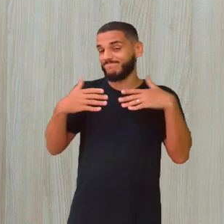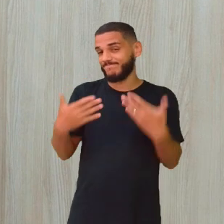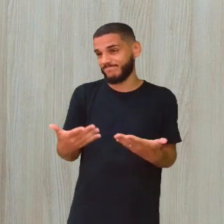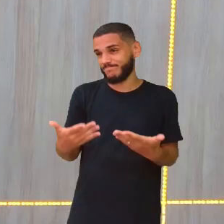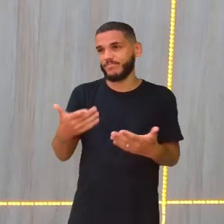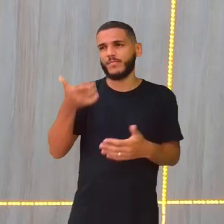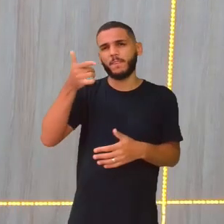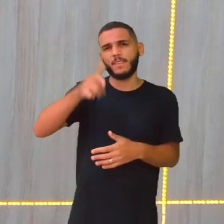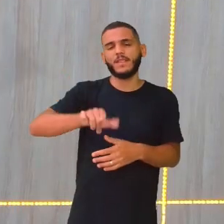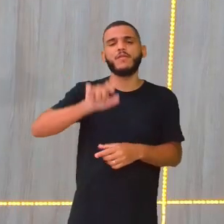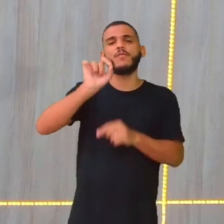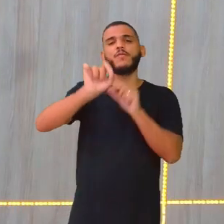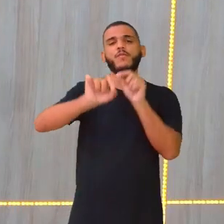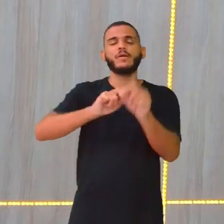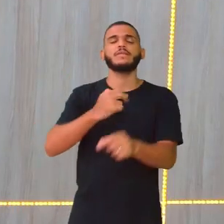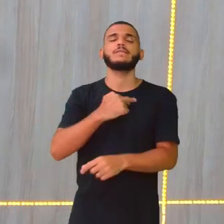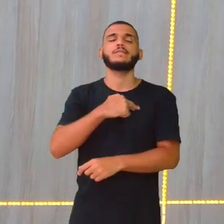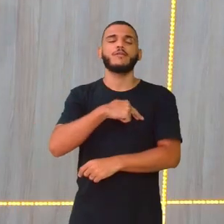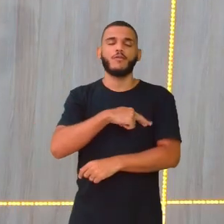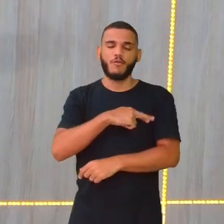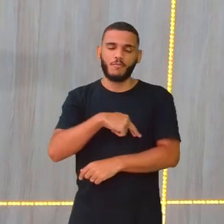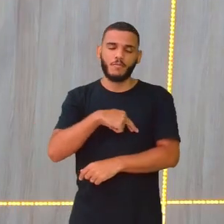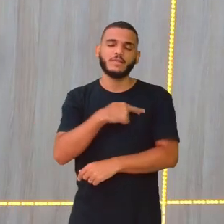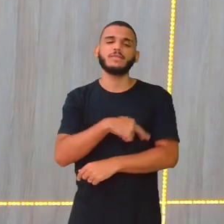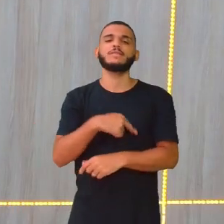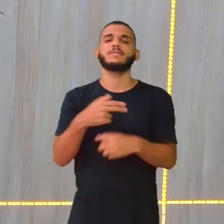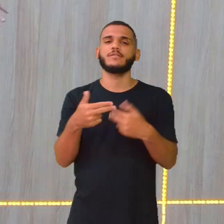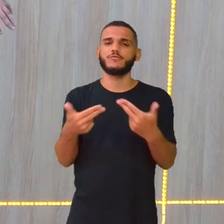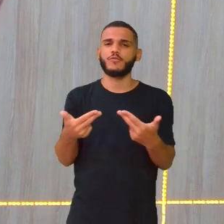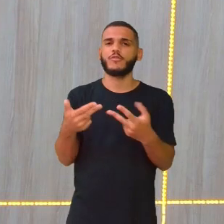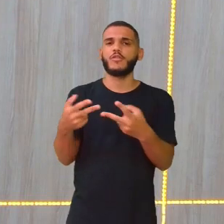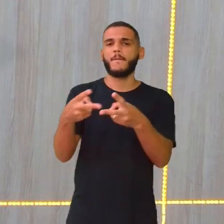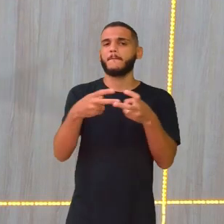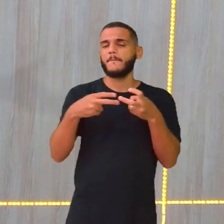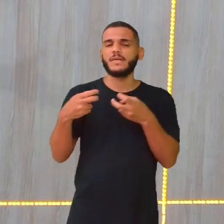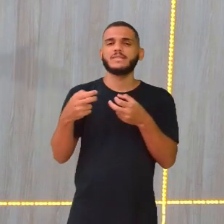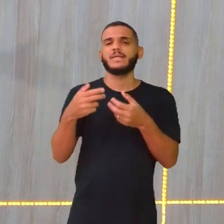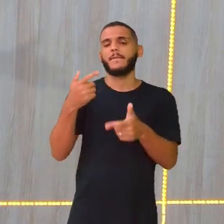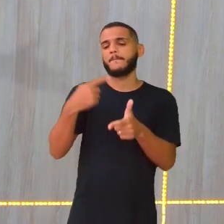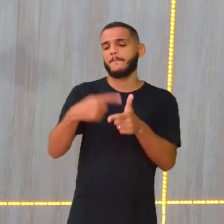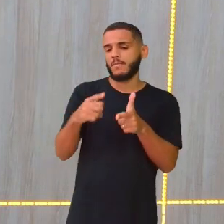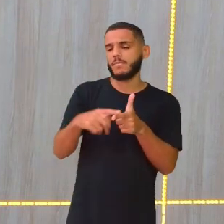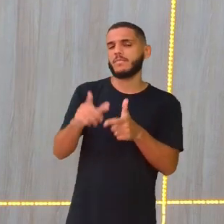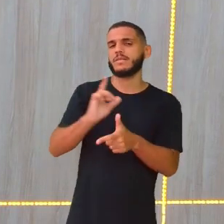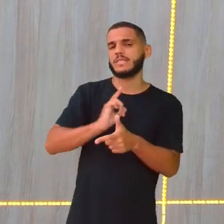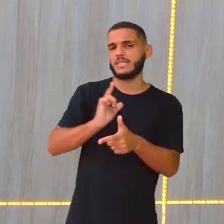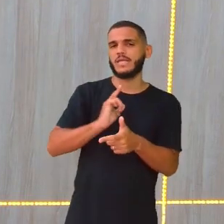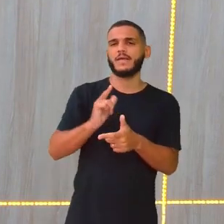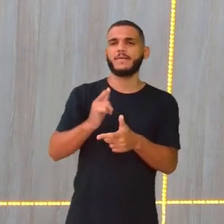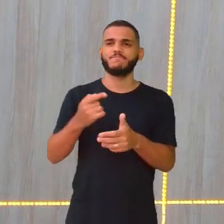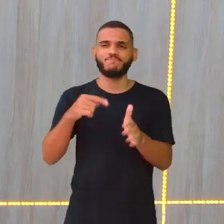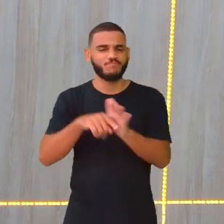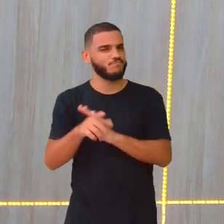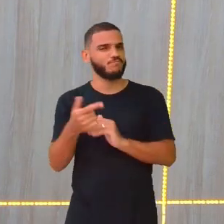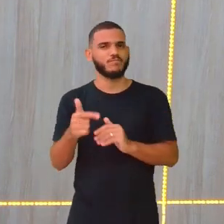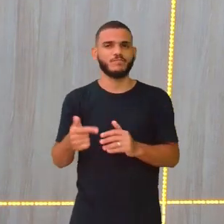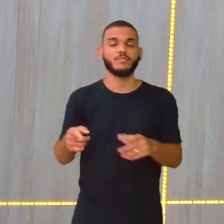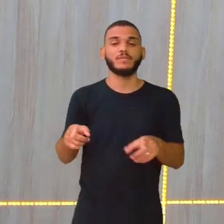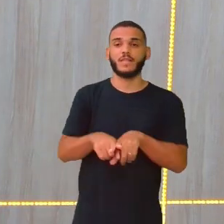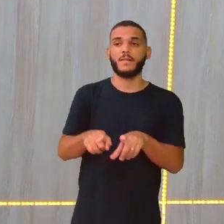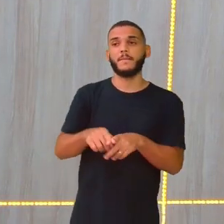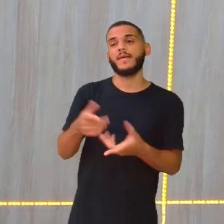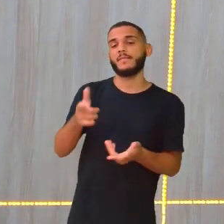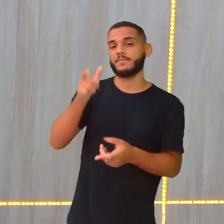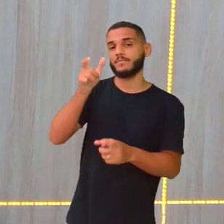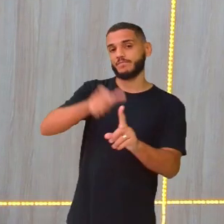cai de novo na romantização. Quando a gente romantiza, a gente não percebe os problemas, né? A gente não questiona. A gente tem o